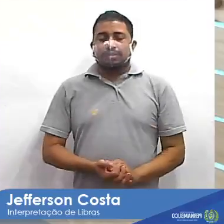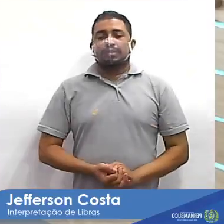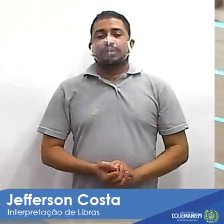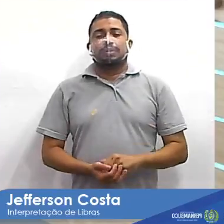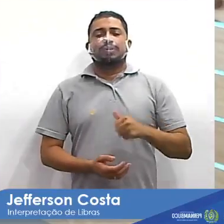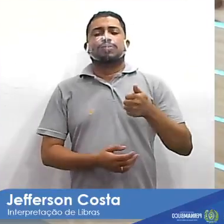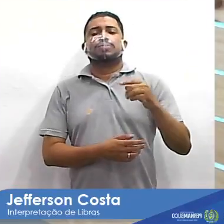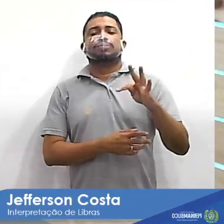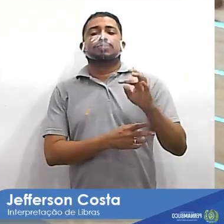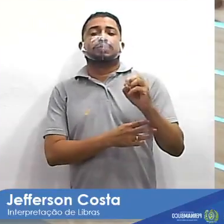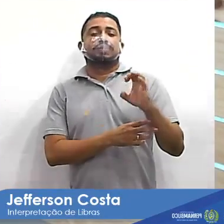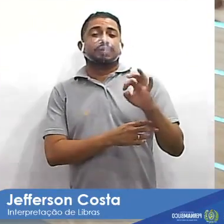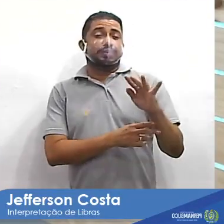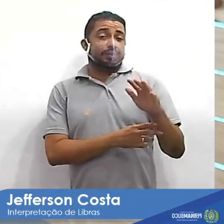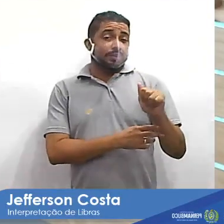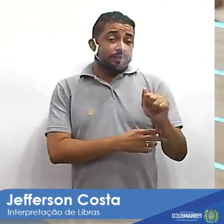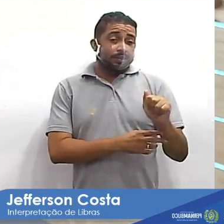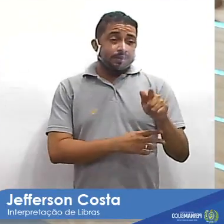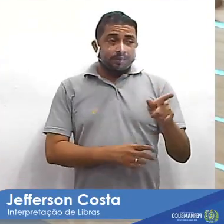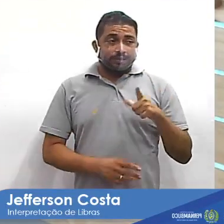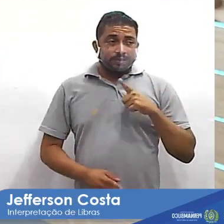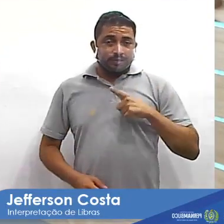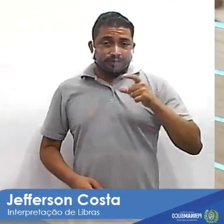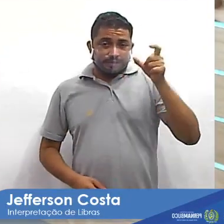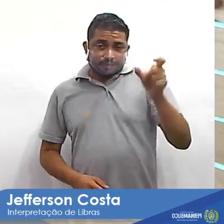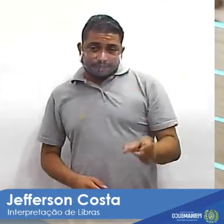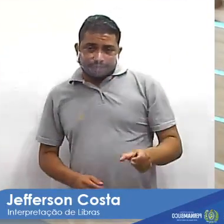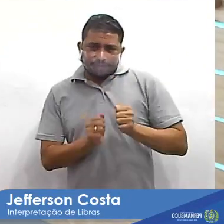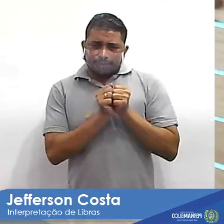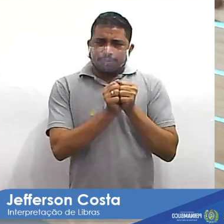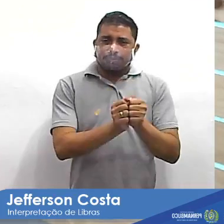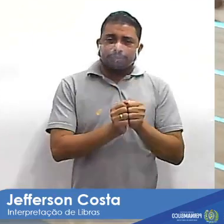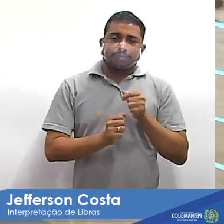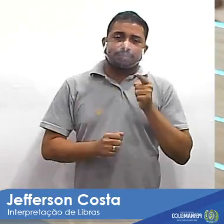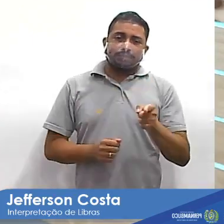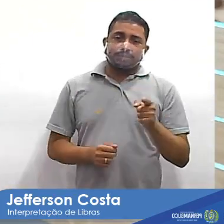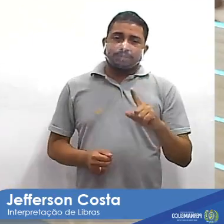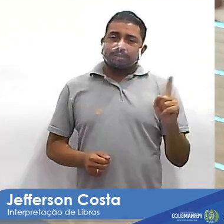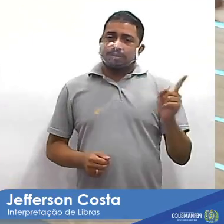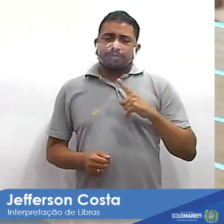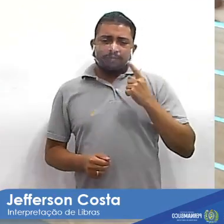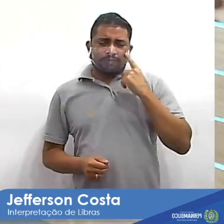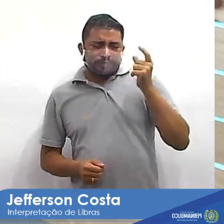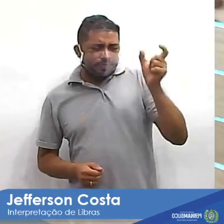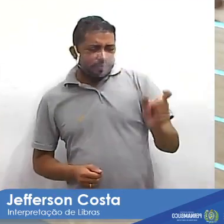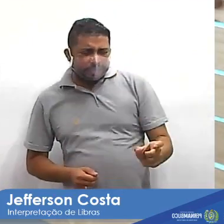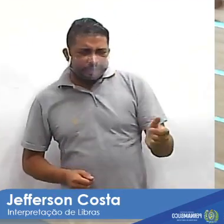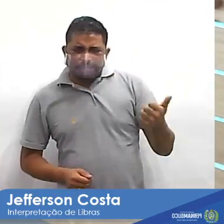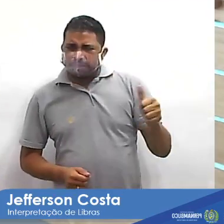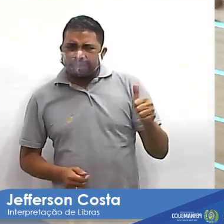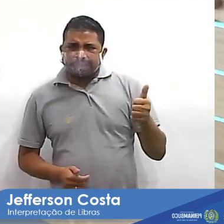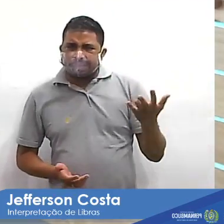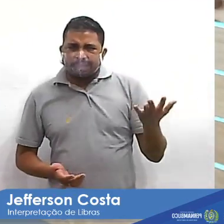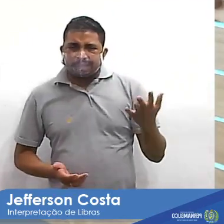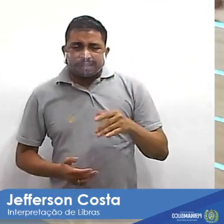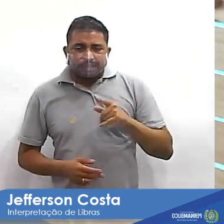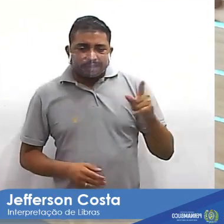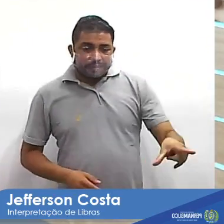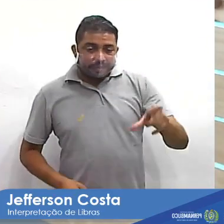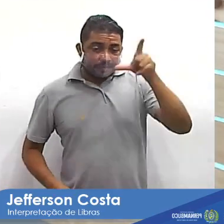Autocrática é aquele cara que está ali, ó, só junto de você, que não vê as tuas qualidades. É aquele cara que ele